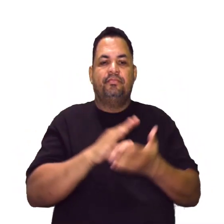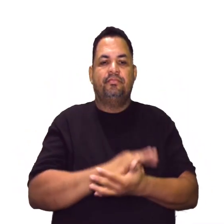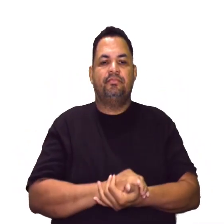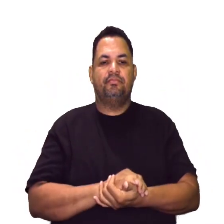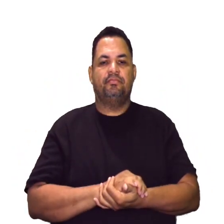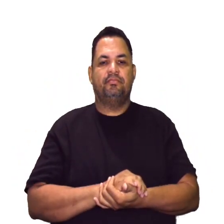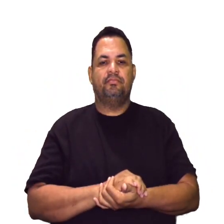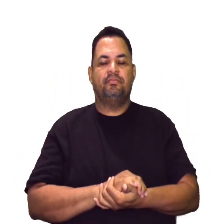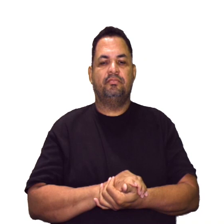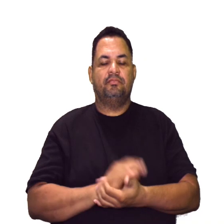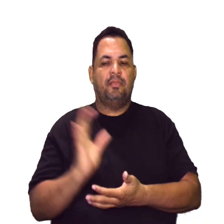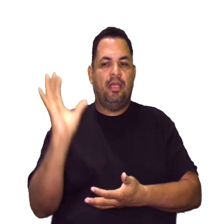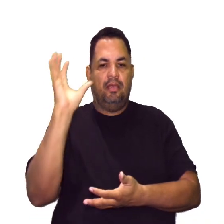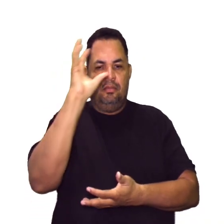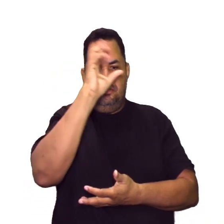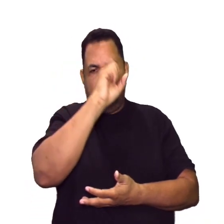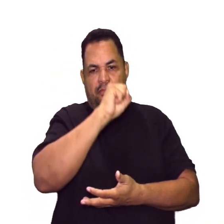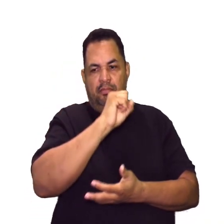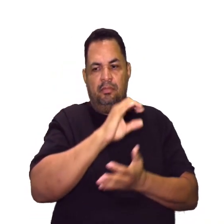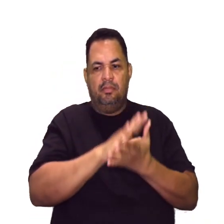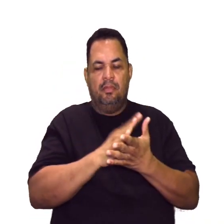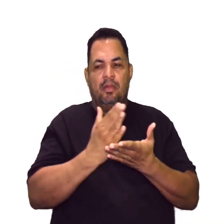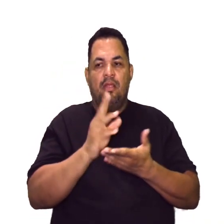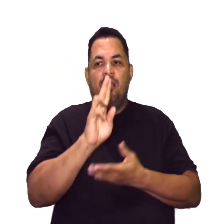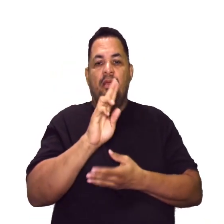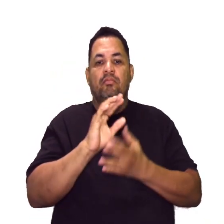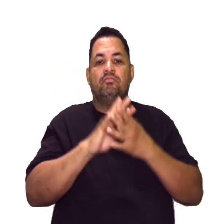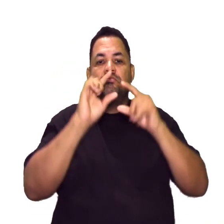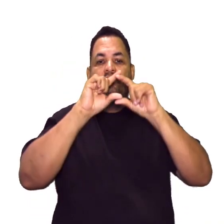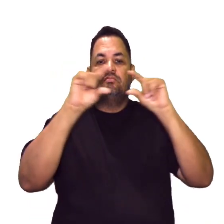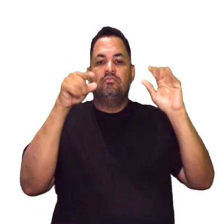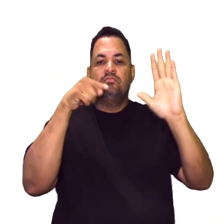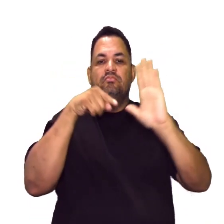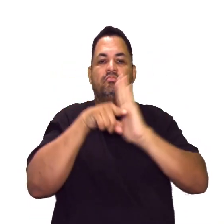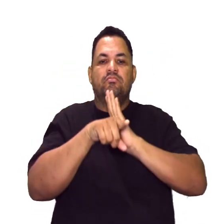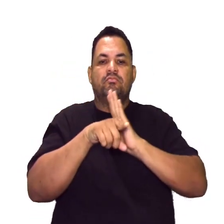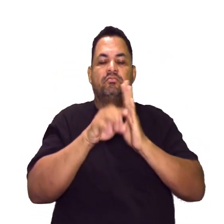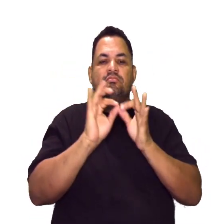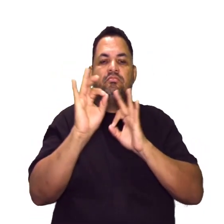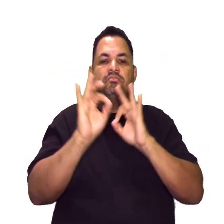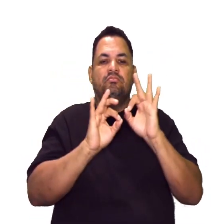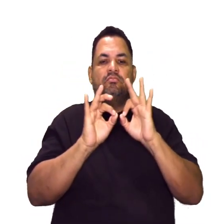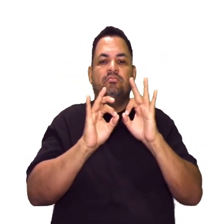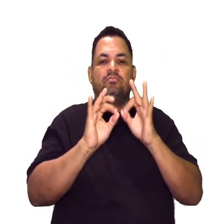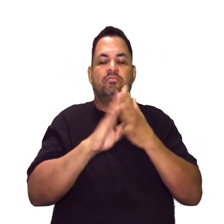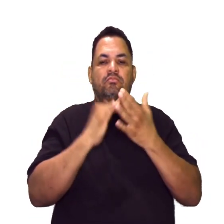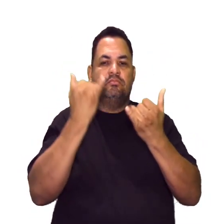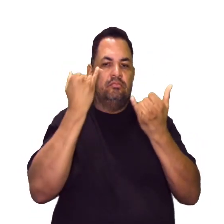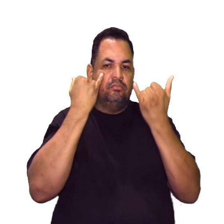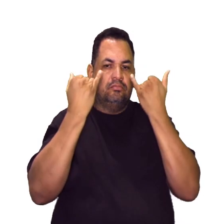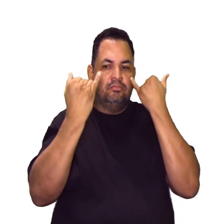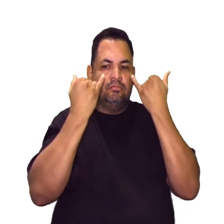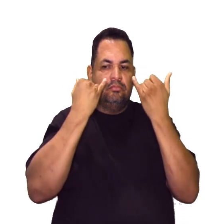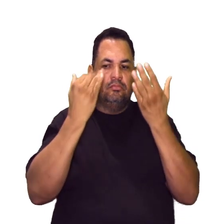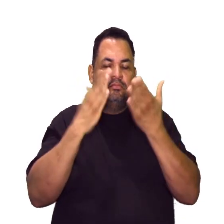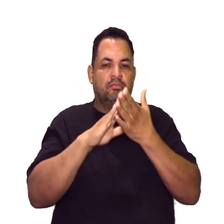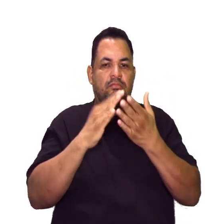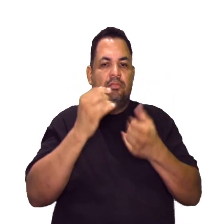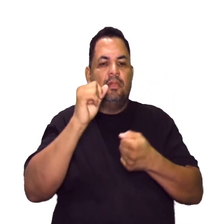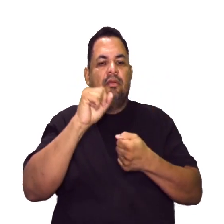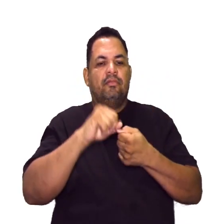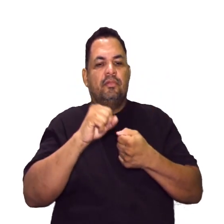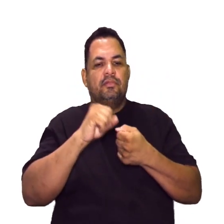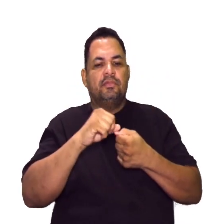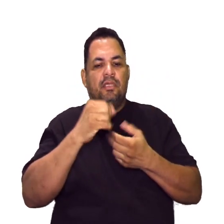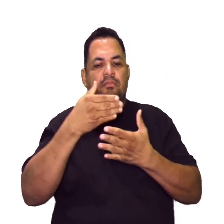questão, aprenda, através desse enunciado, pega as informações e vai